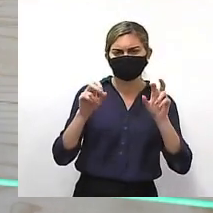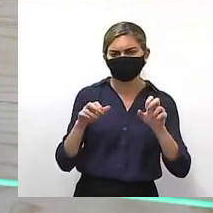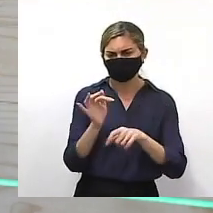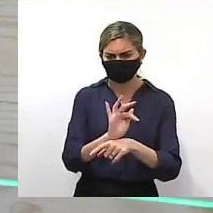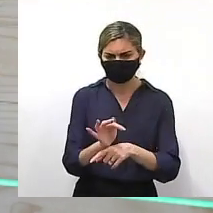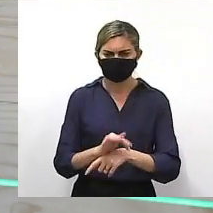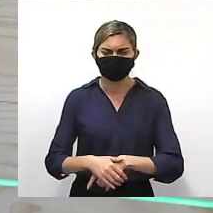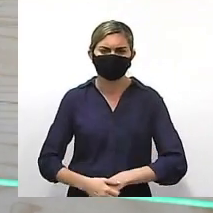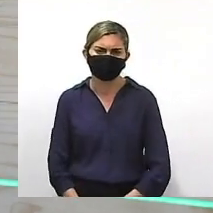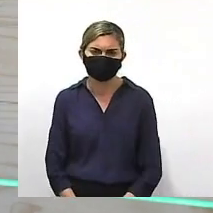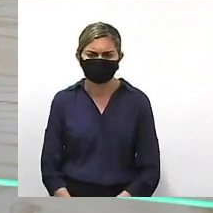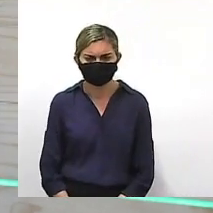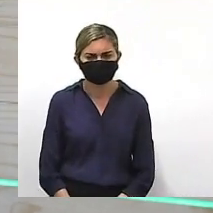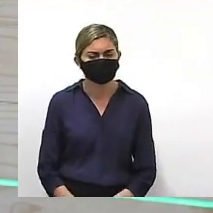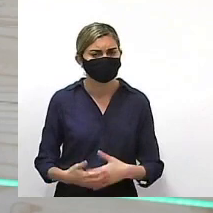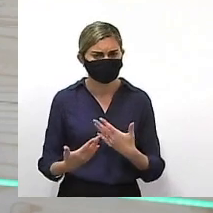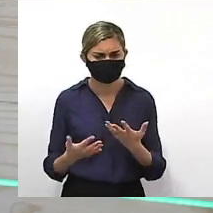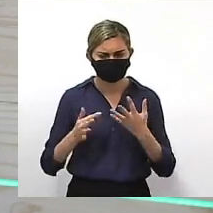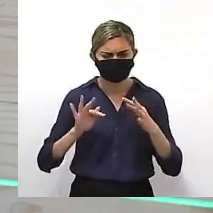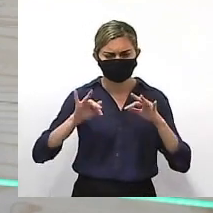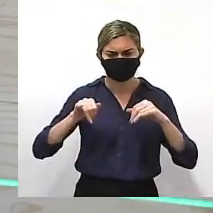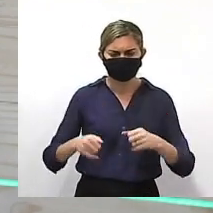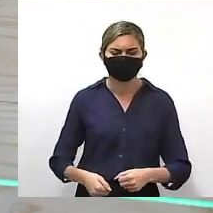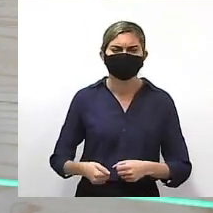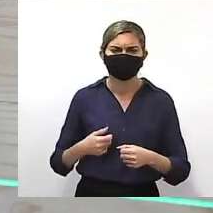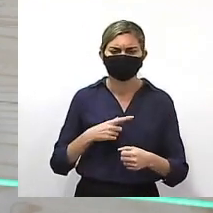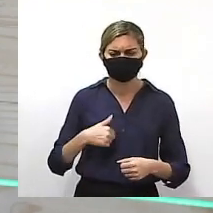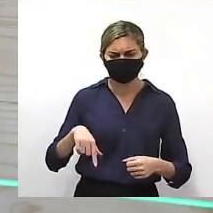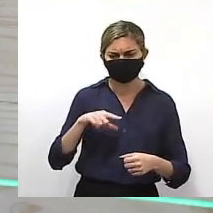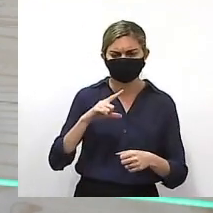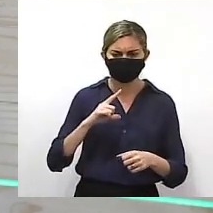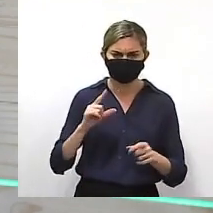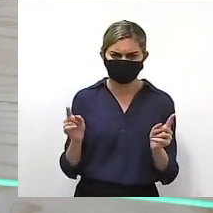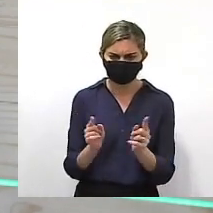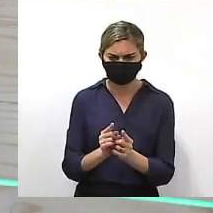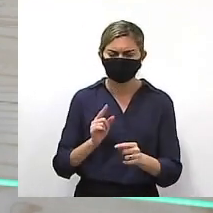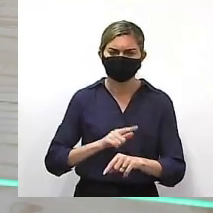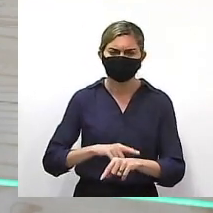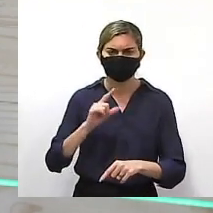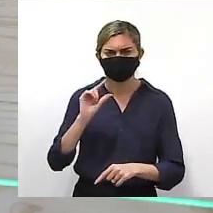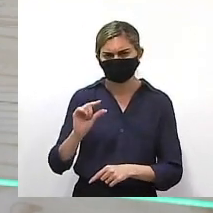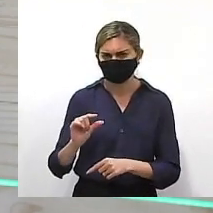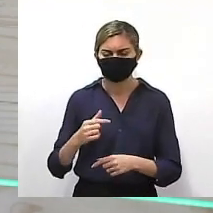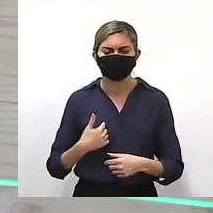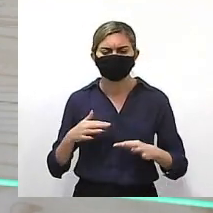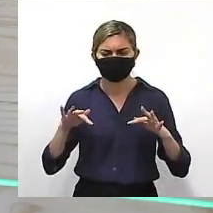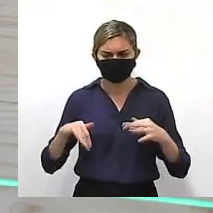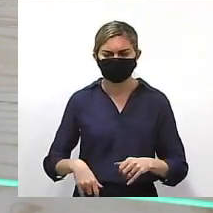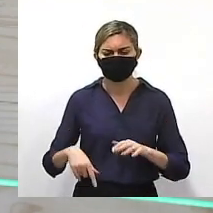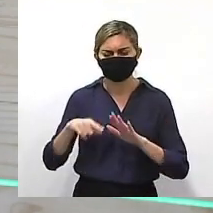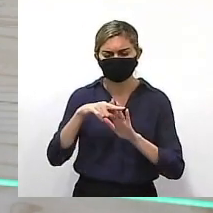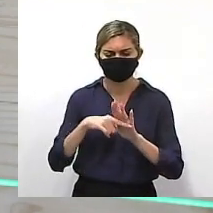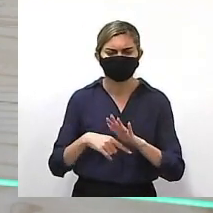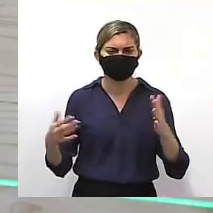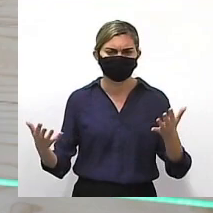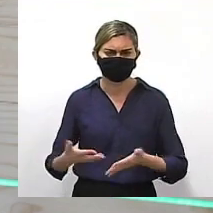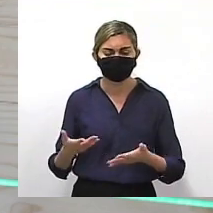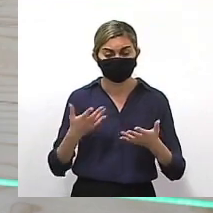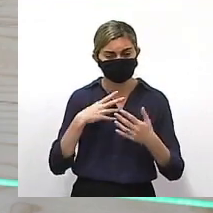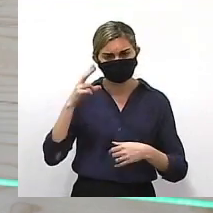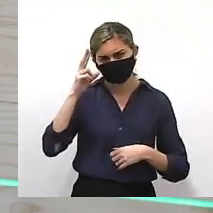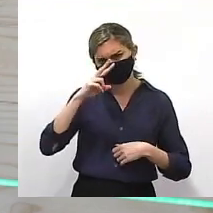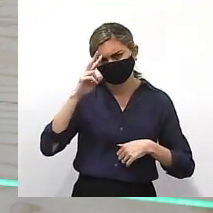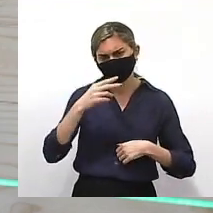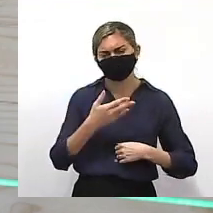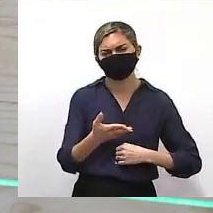filme. E para finalizar, já que a gente tem pouquinho tempo, né? Para finalizar o programa de hoje, eu quero lembrar